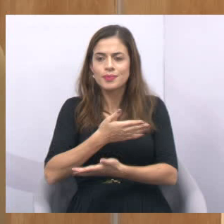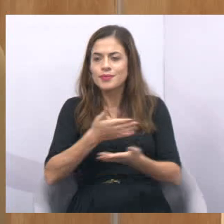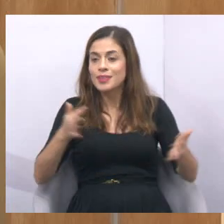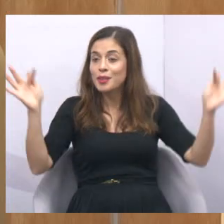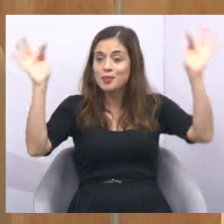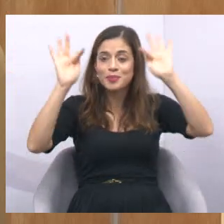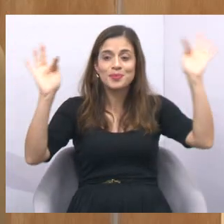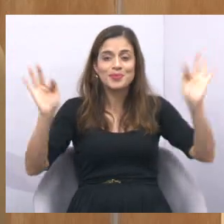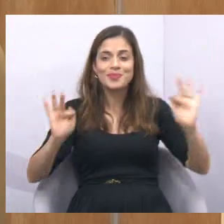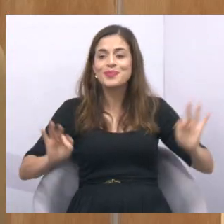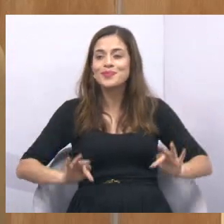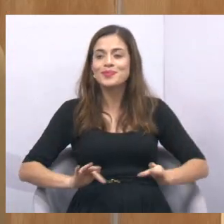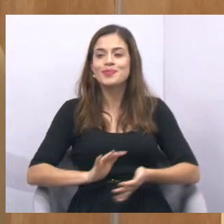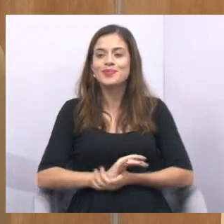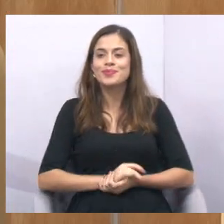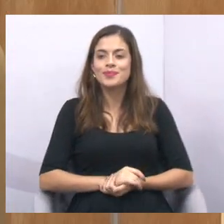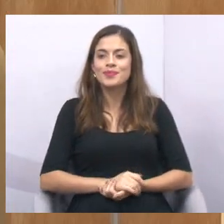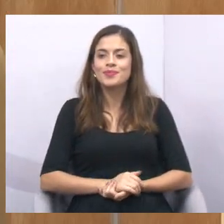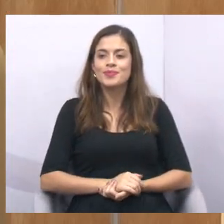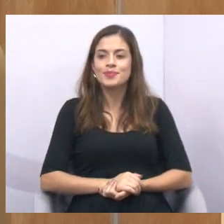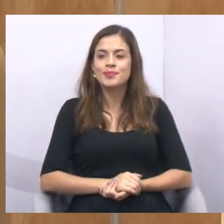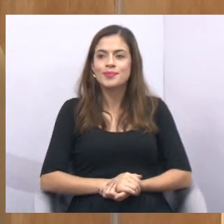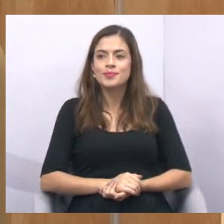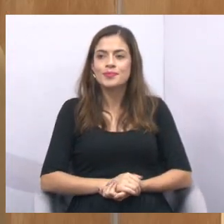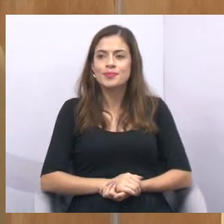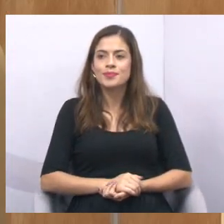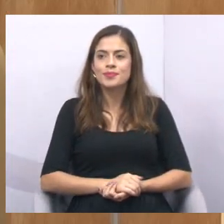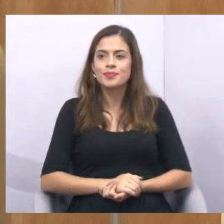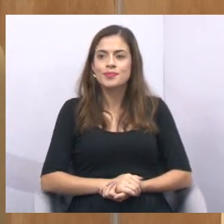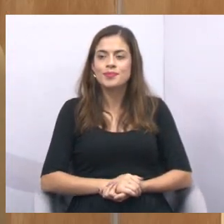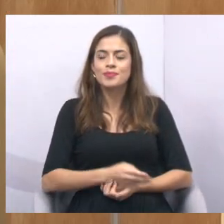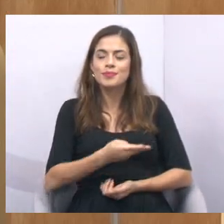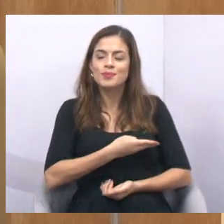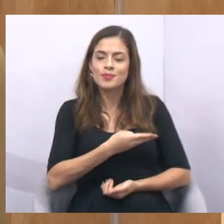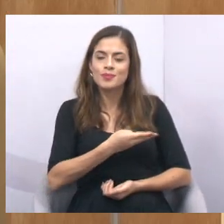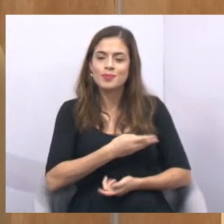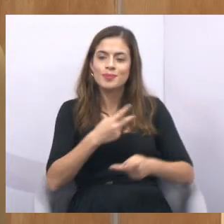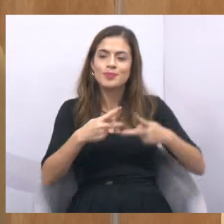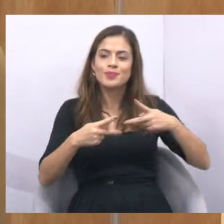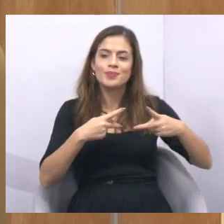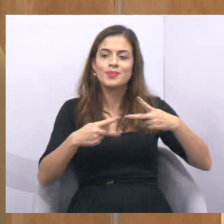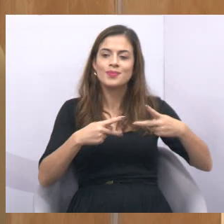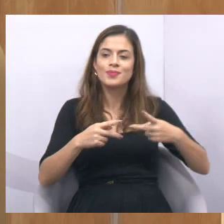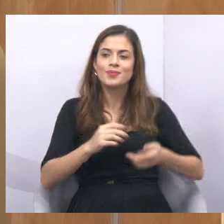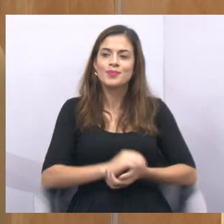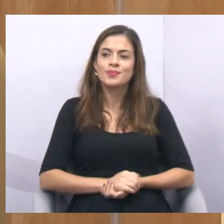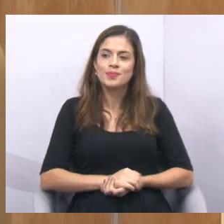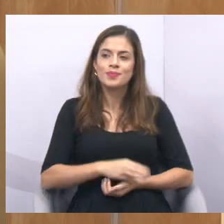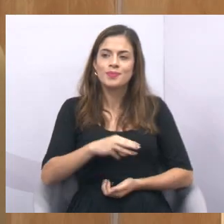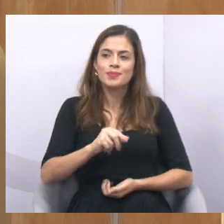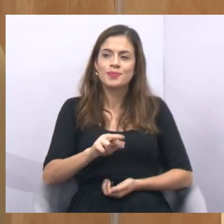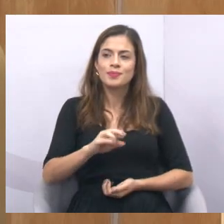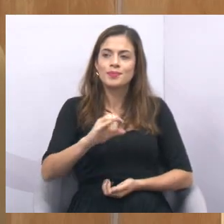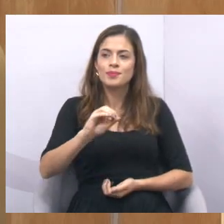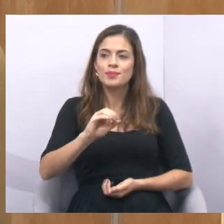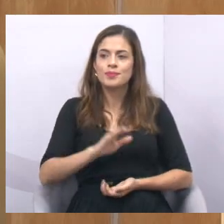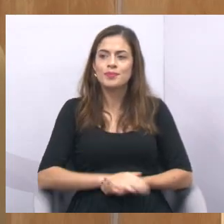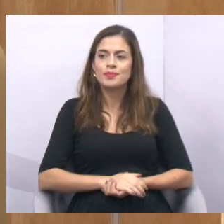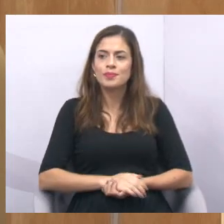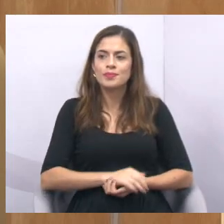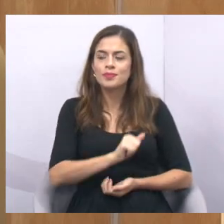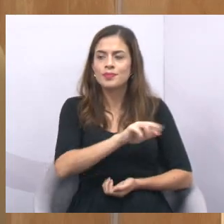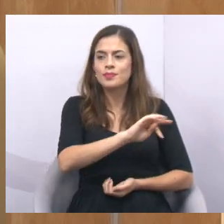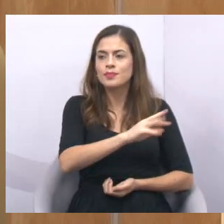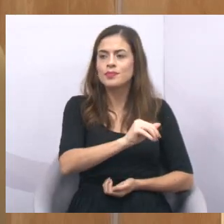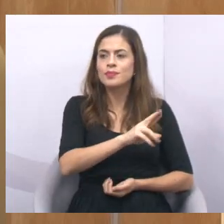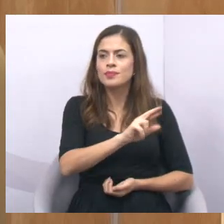feliz. E aos amigos de São José, Marco, a turma, Baiano lá do